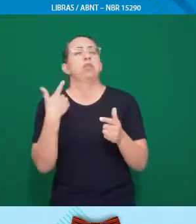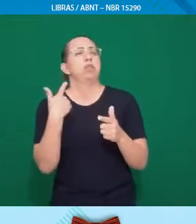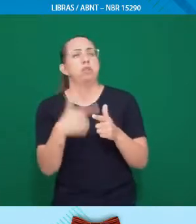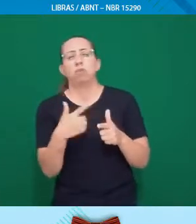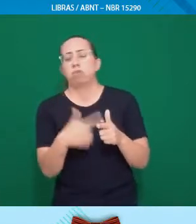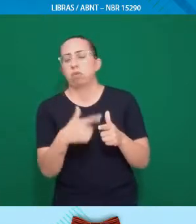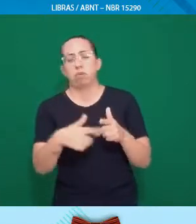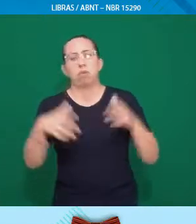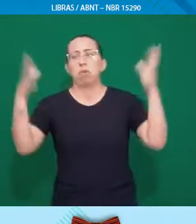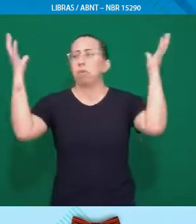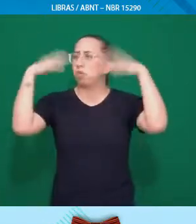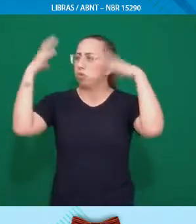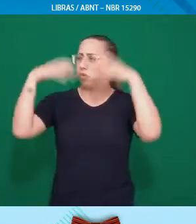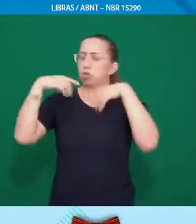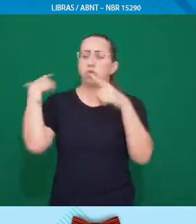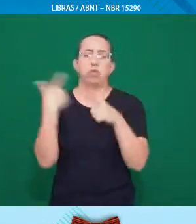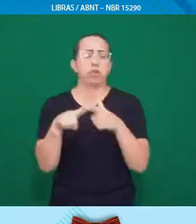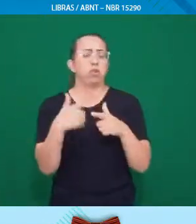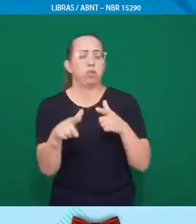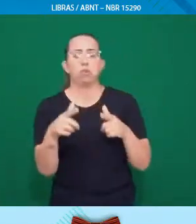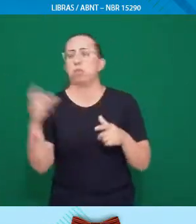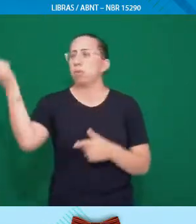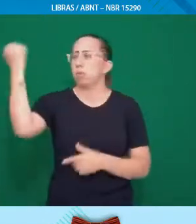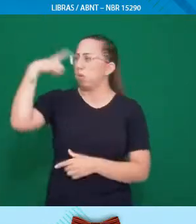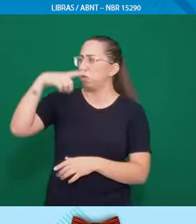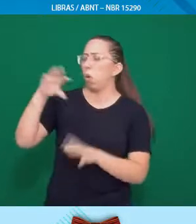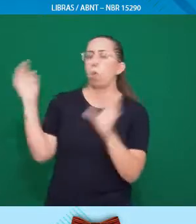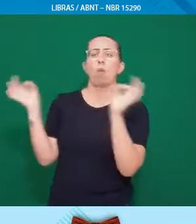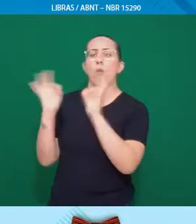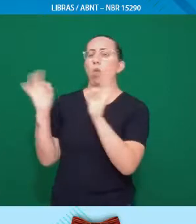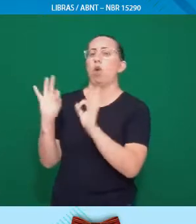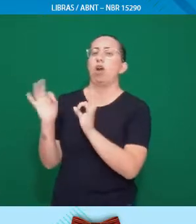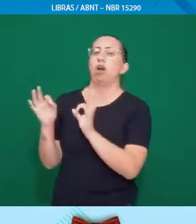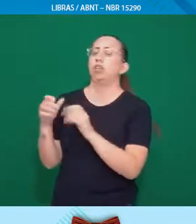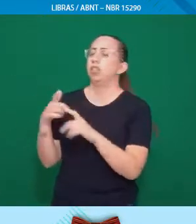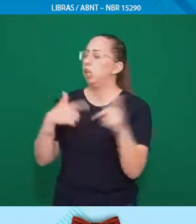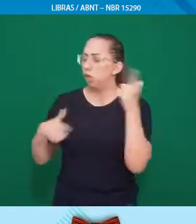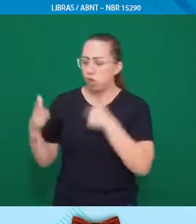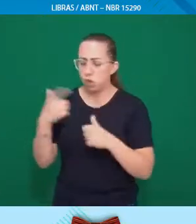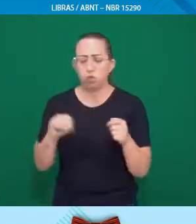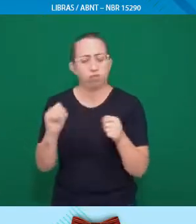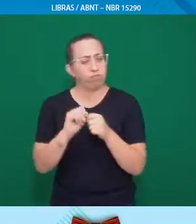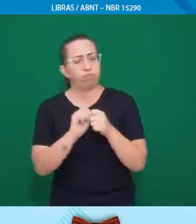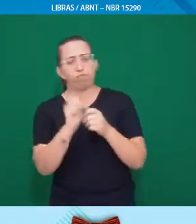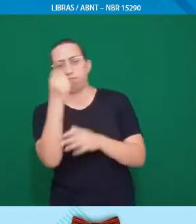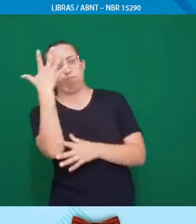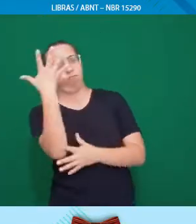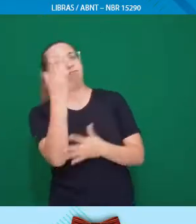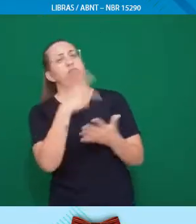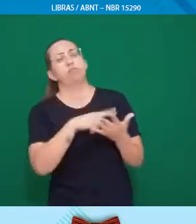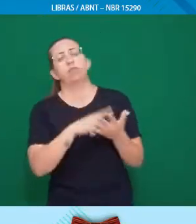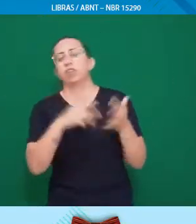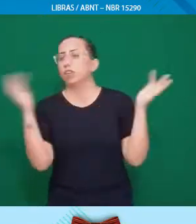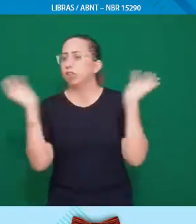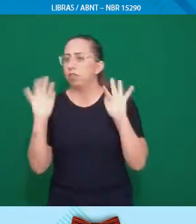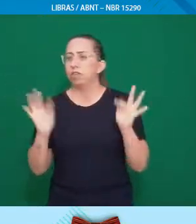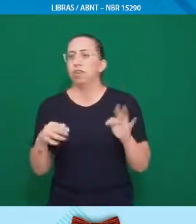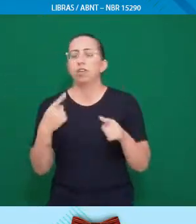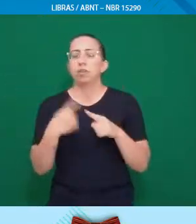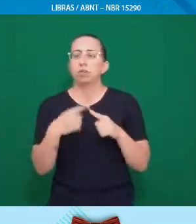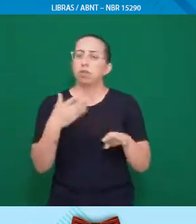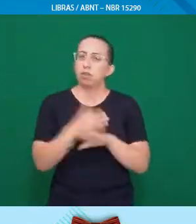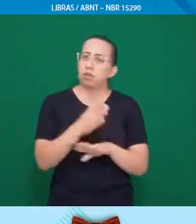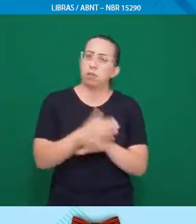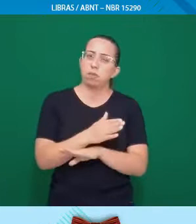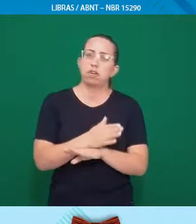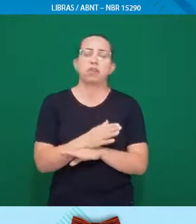demais as jarras e grito prolongado luto a plantação eu fico feliz por fazer